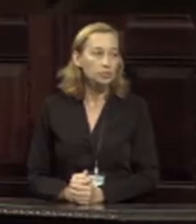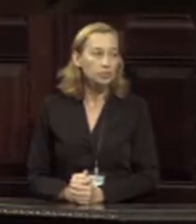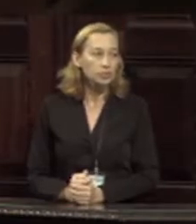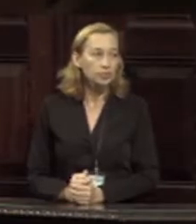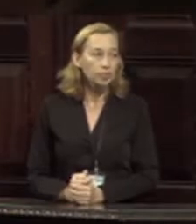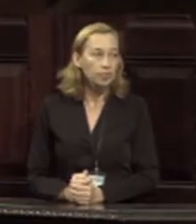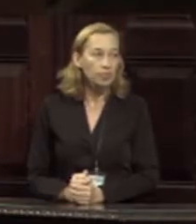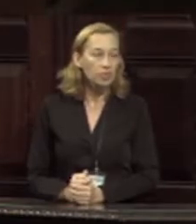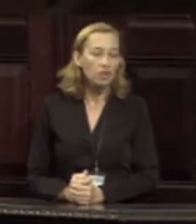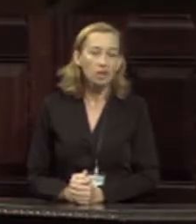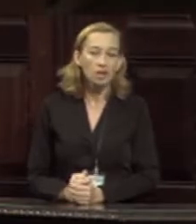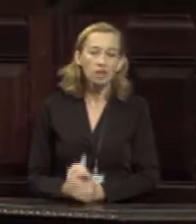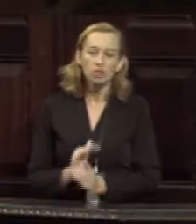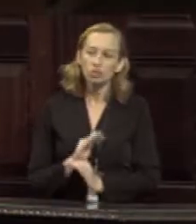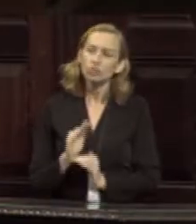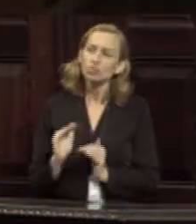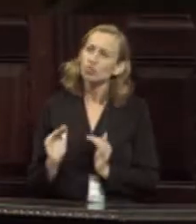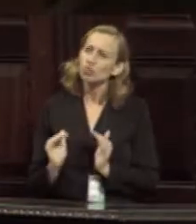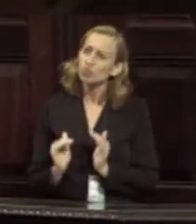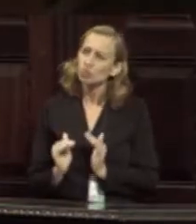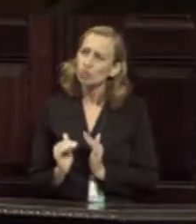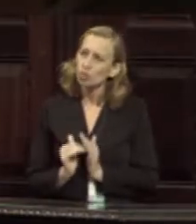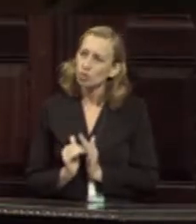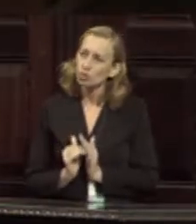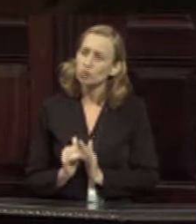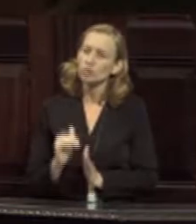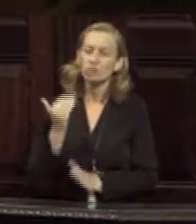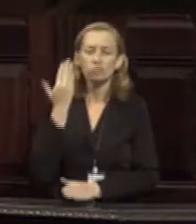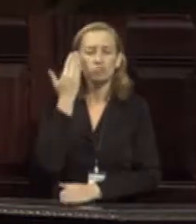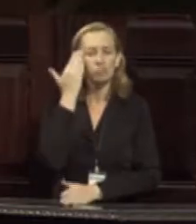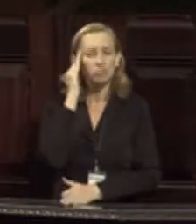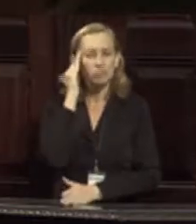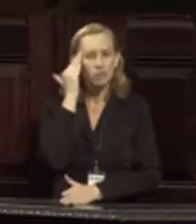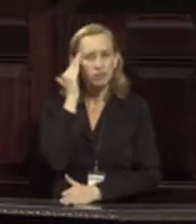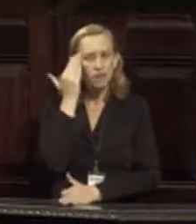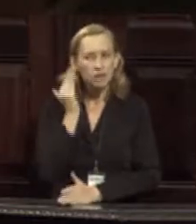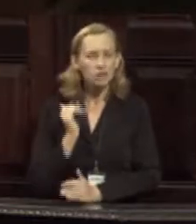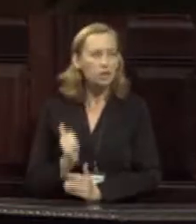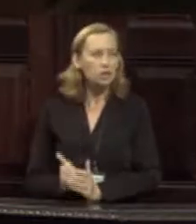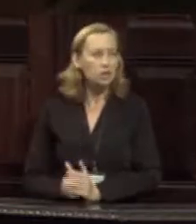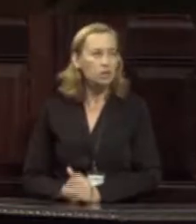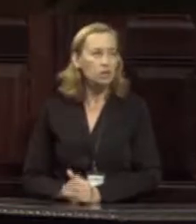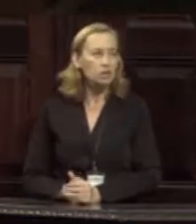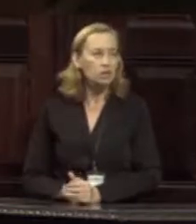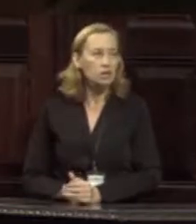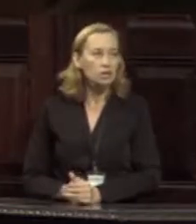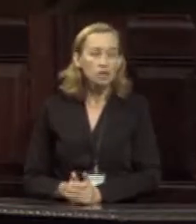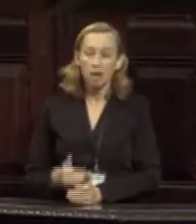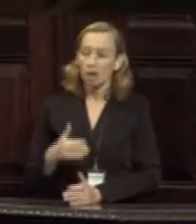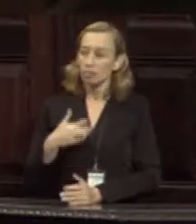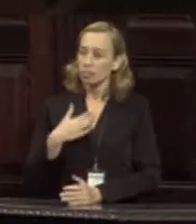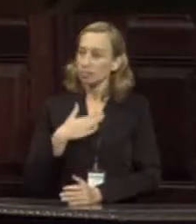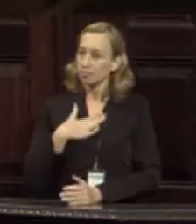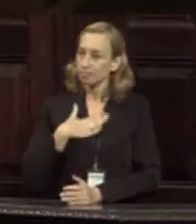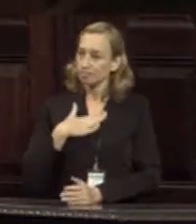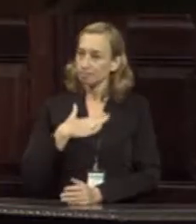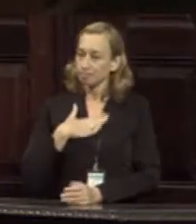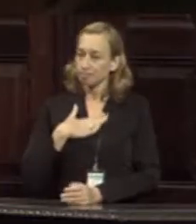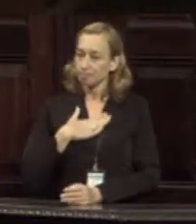que vossas excelências entendam a minha